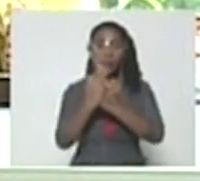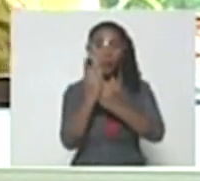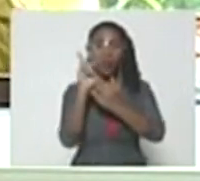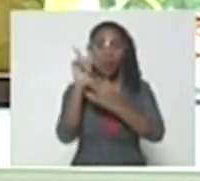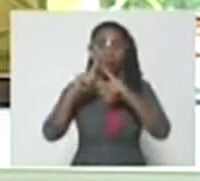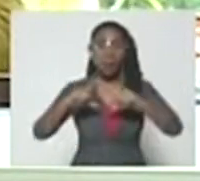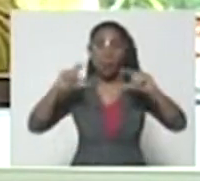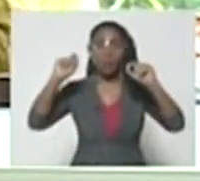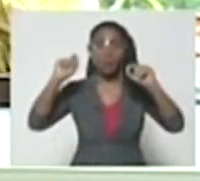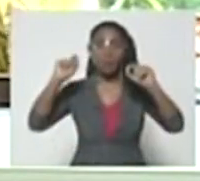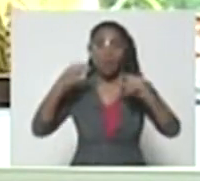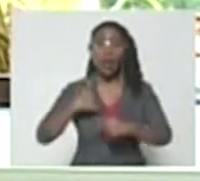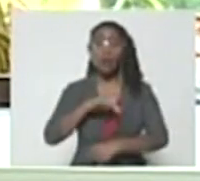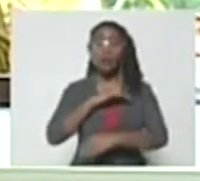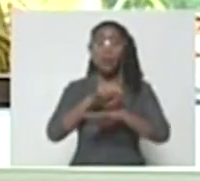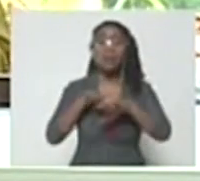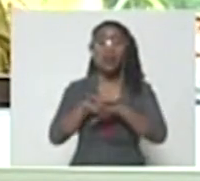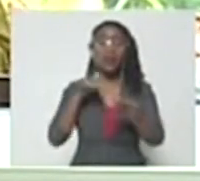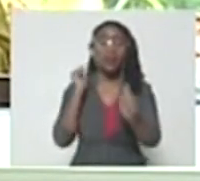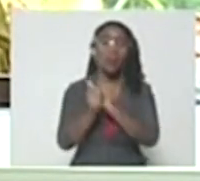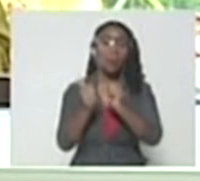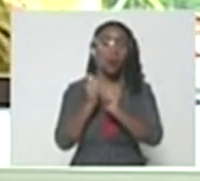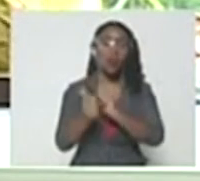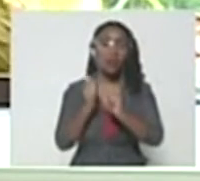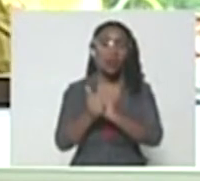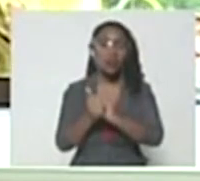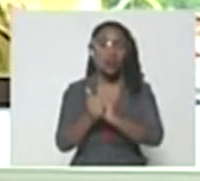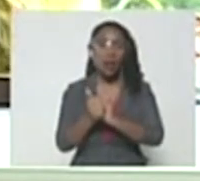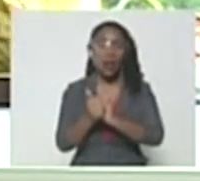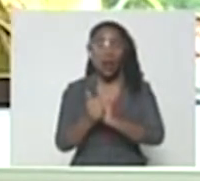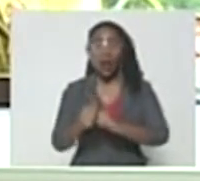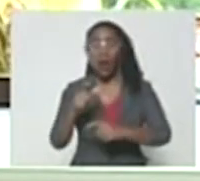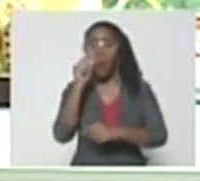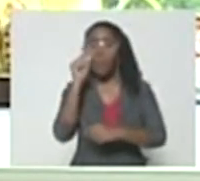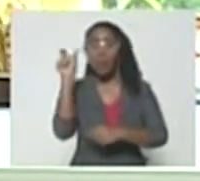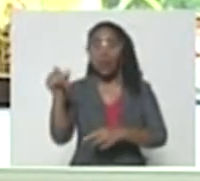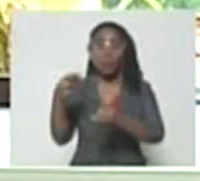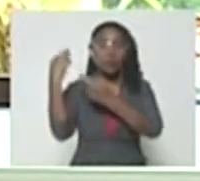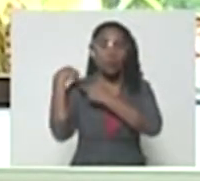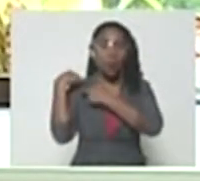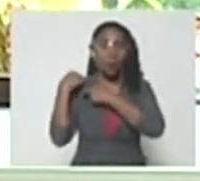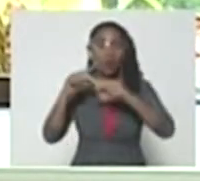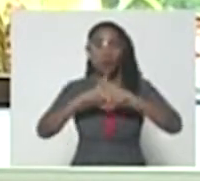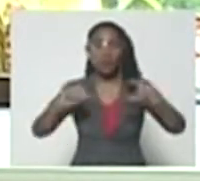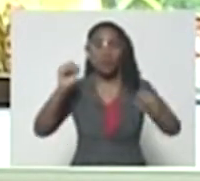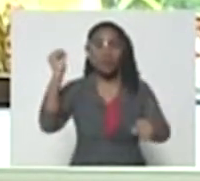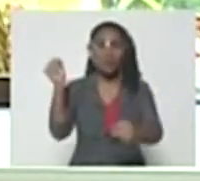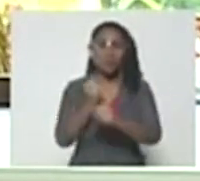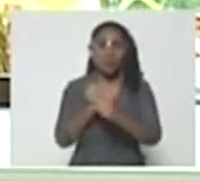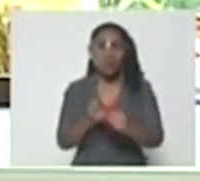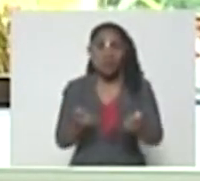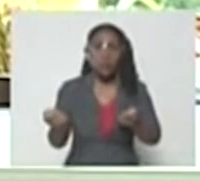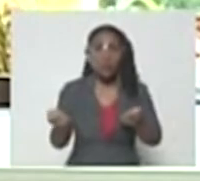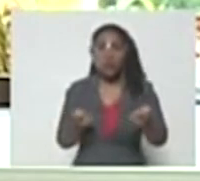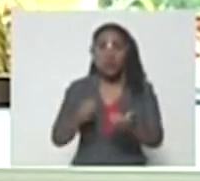O presidente da Venezuela, Nicolás Maduro, denunciou nesta quarta-feira o bloqueio do pagamento que seu governo fez para adquirir no país